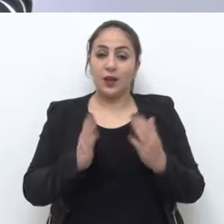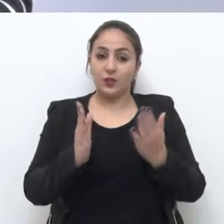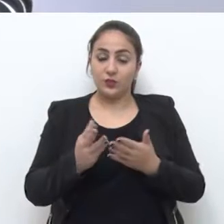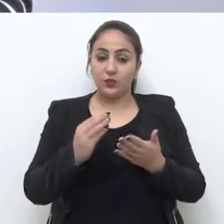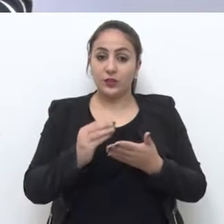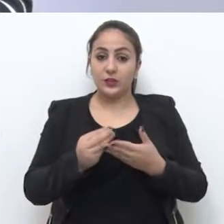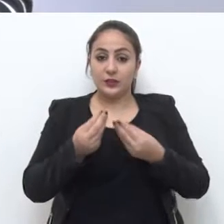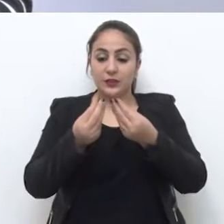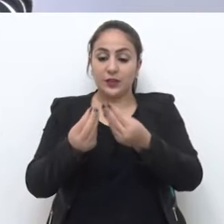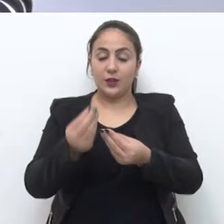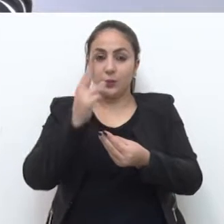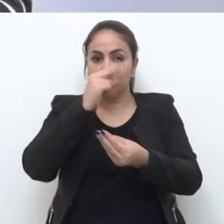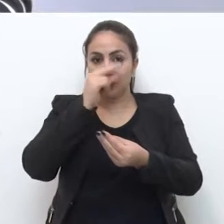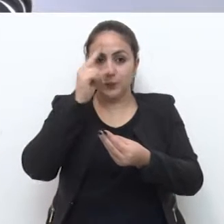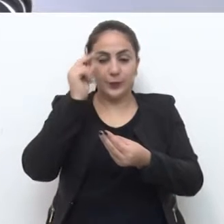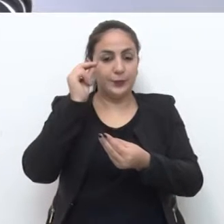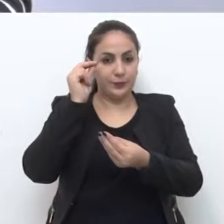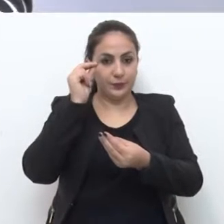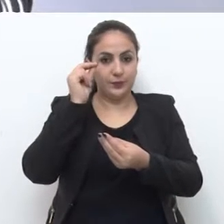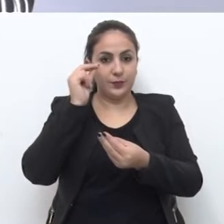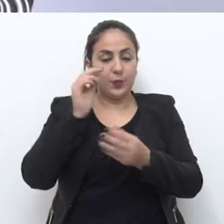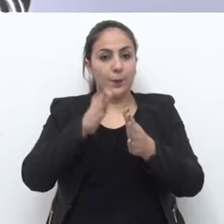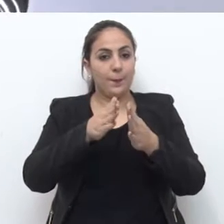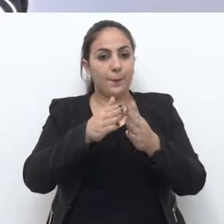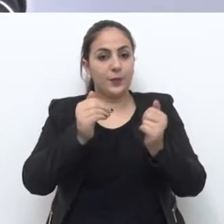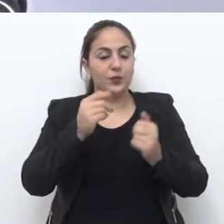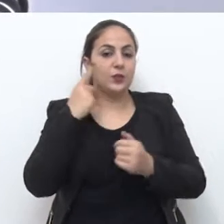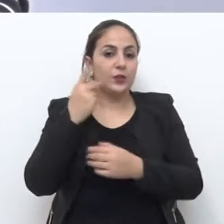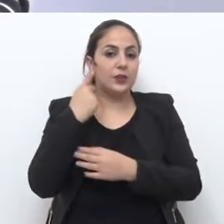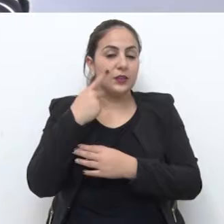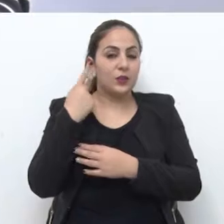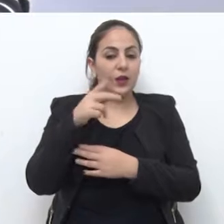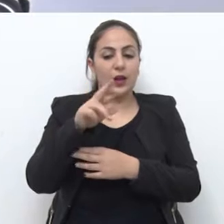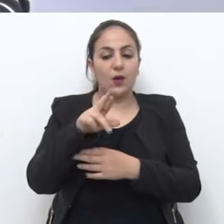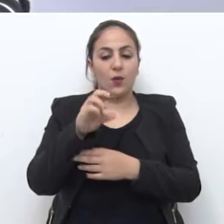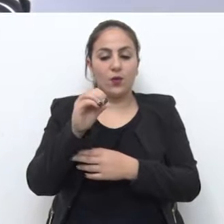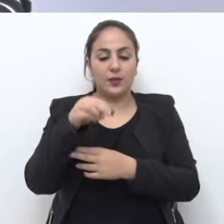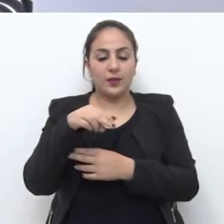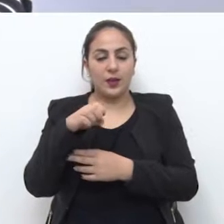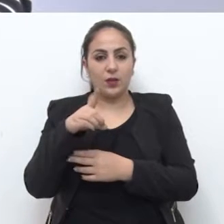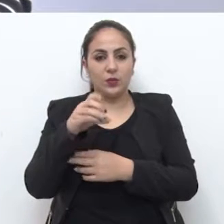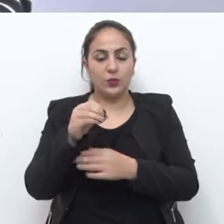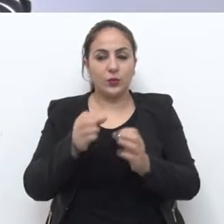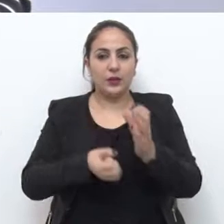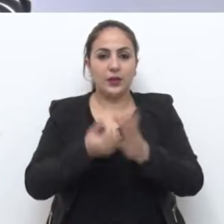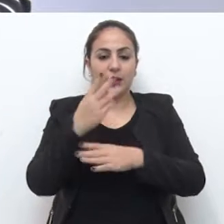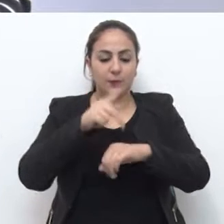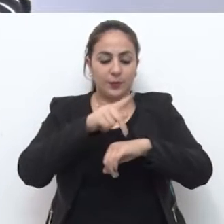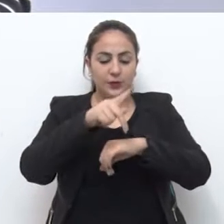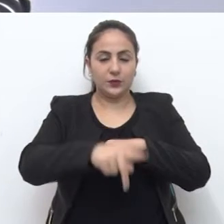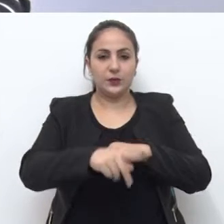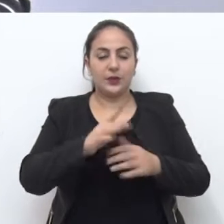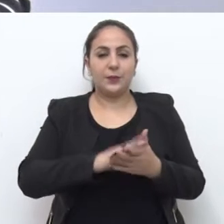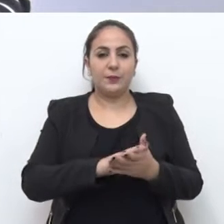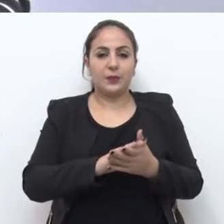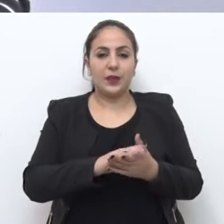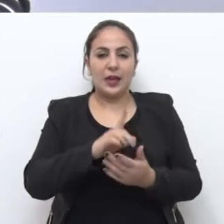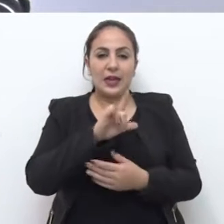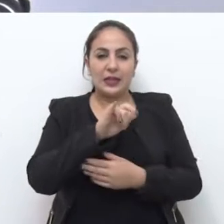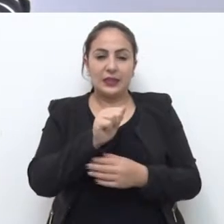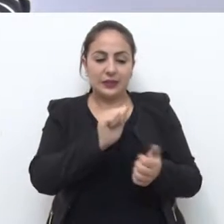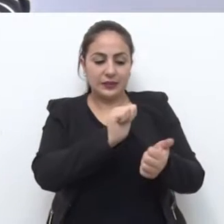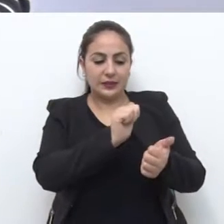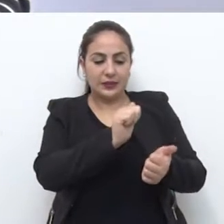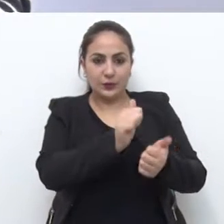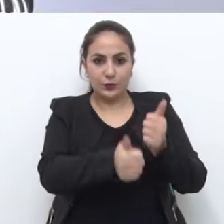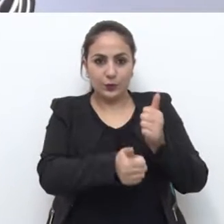Já foi encaminhado ao Executivo Municipal o pedido do vereador Ronaldo Rosa para criar em Passo Fundo a Liga de